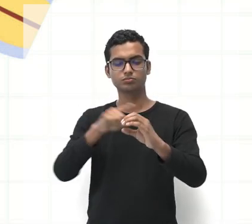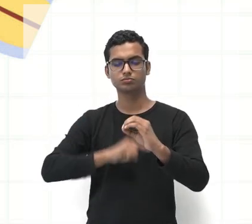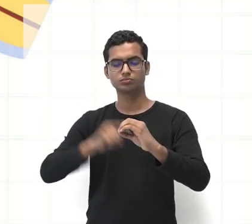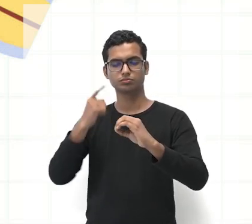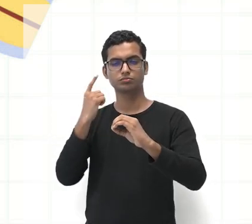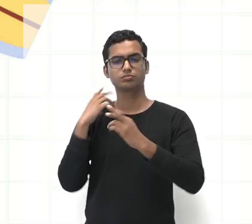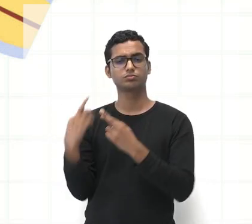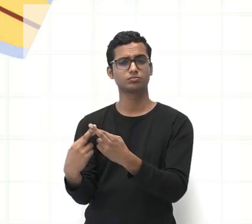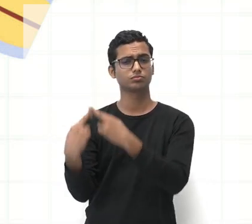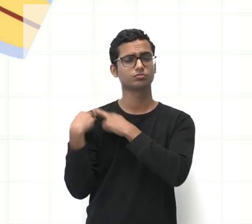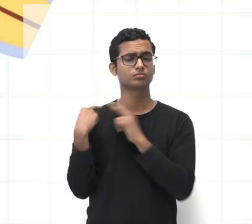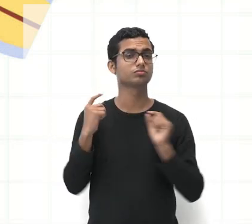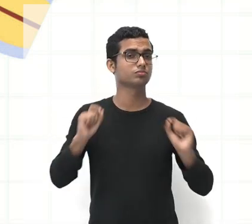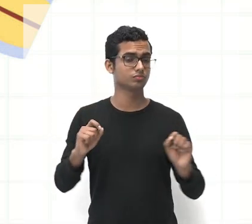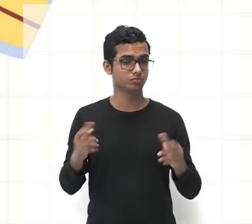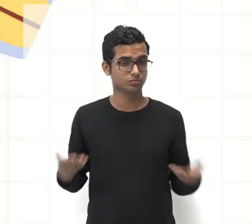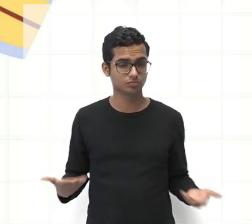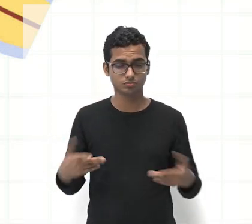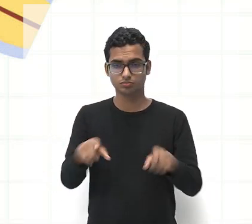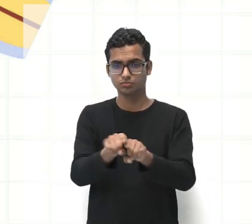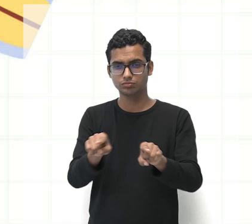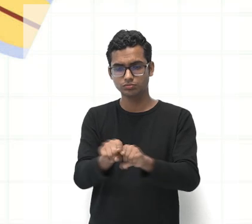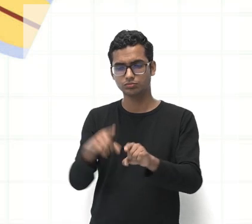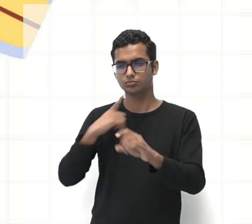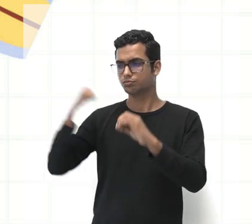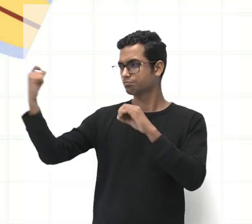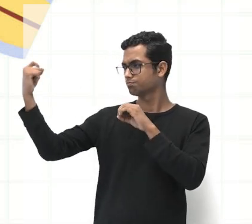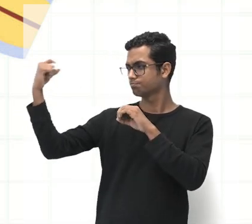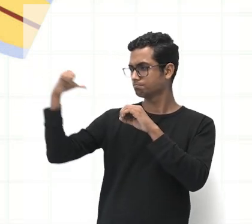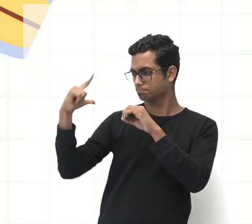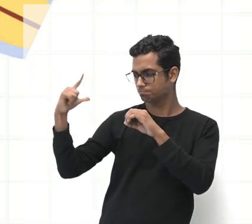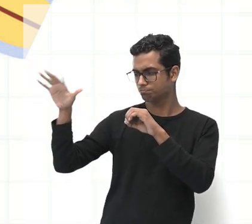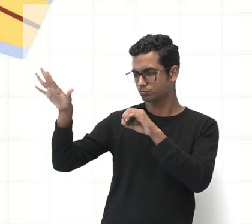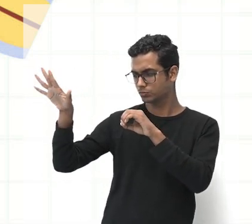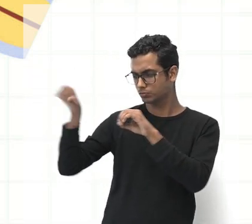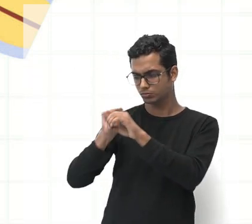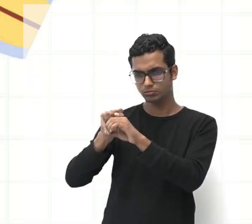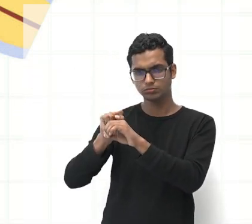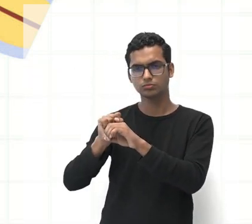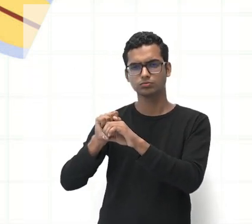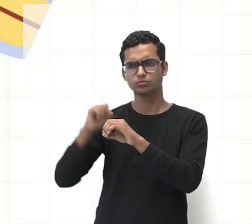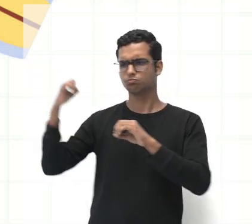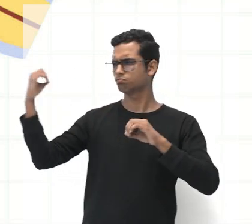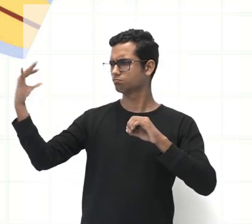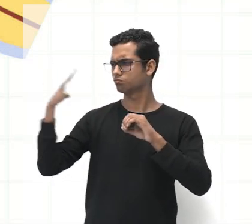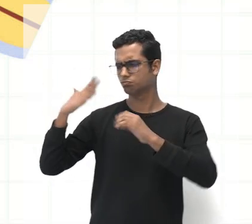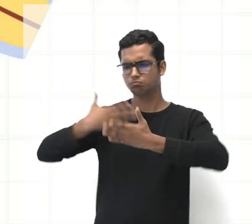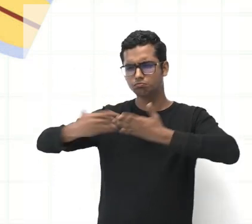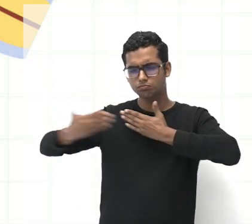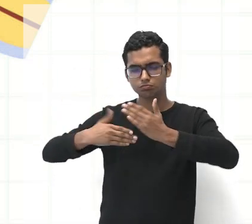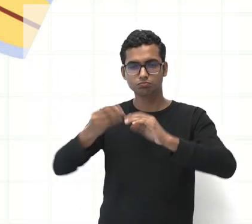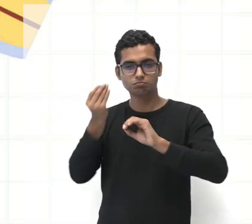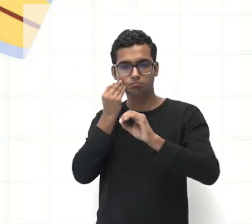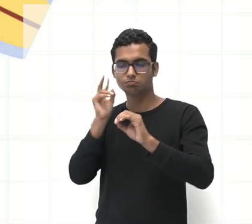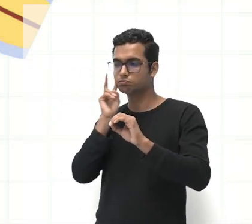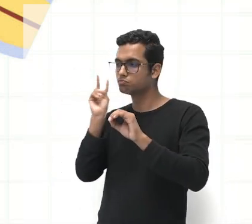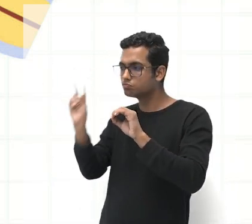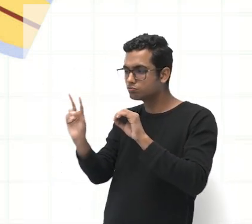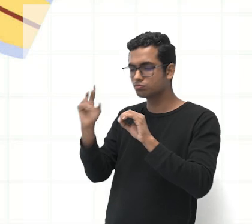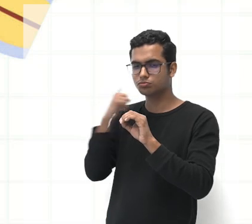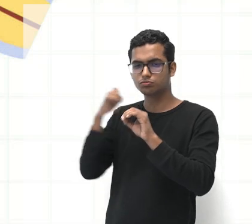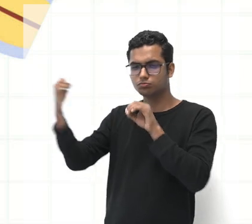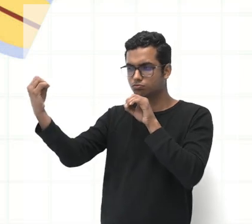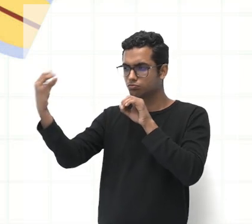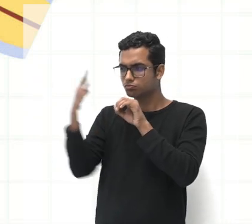ser responsáveis por converter a luz solar, toda a luz que é observada pelo olho,